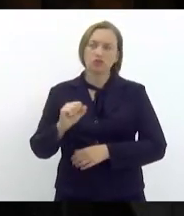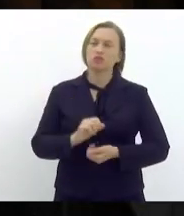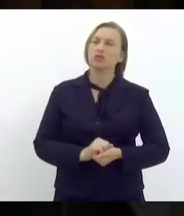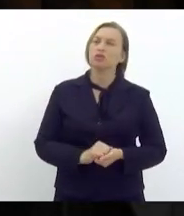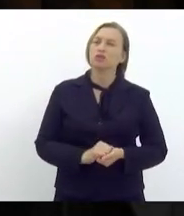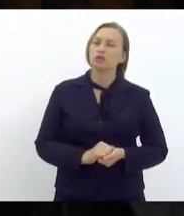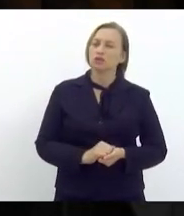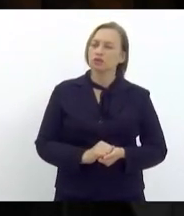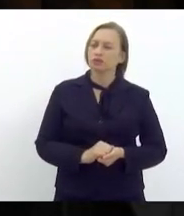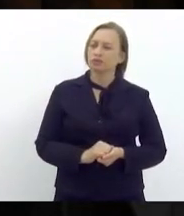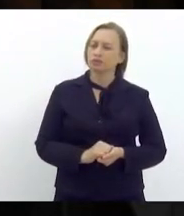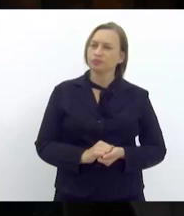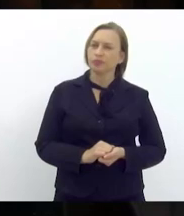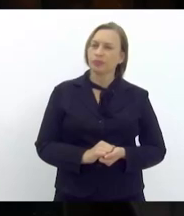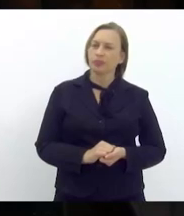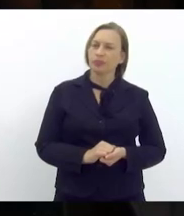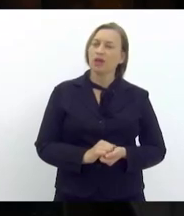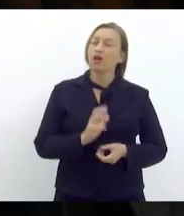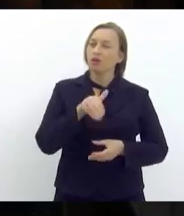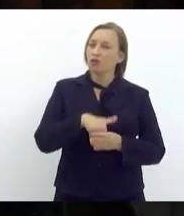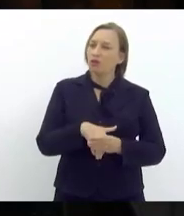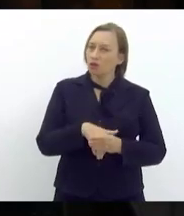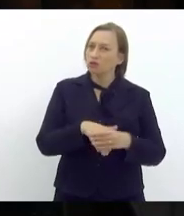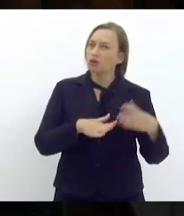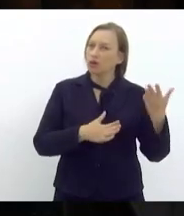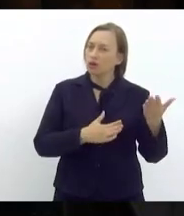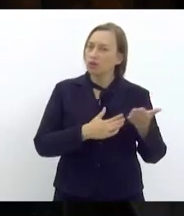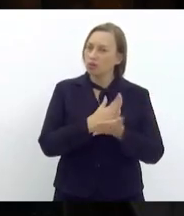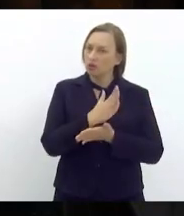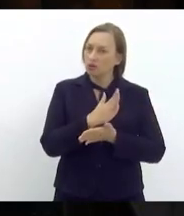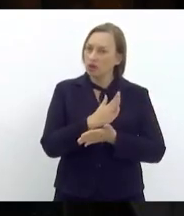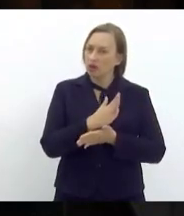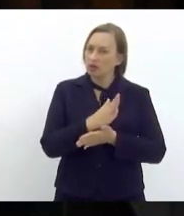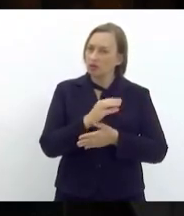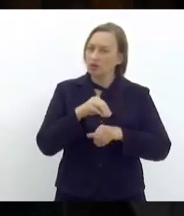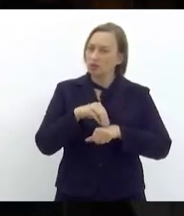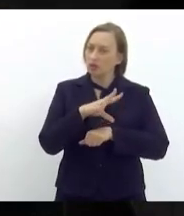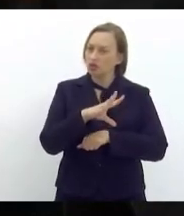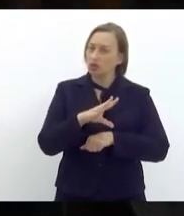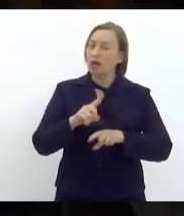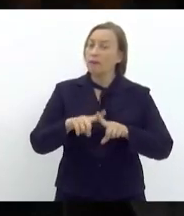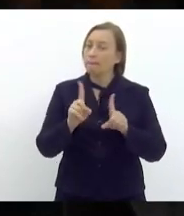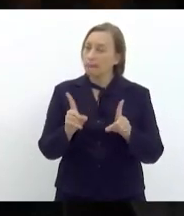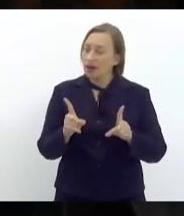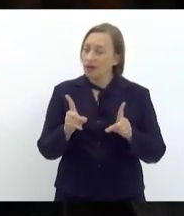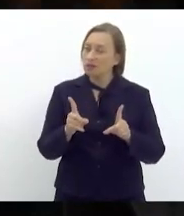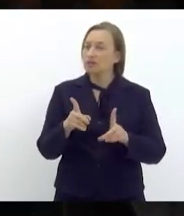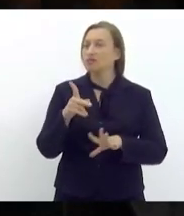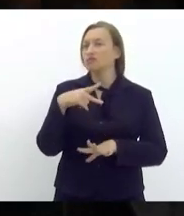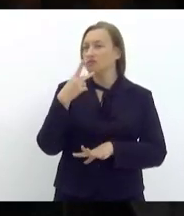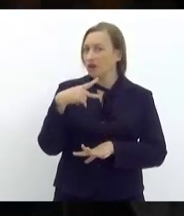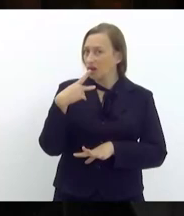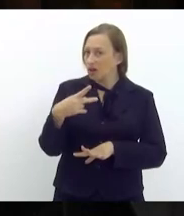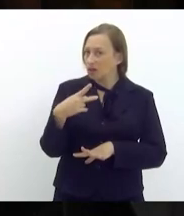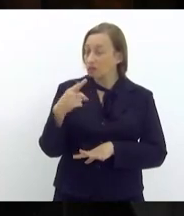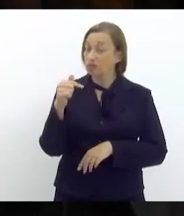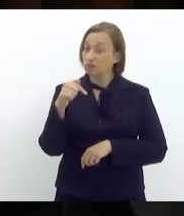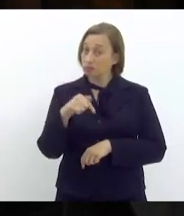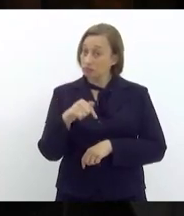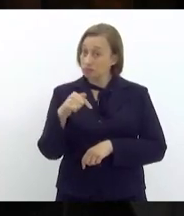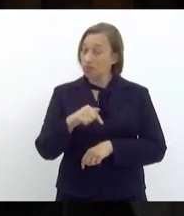o voto favorável aos destaques mas reafirmando o que aqui